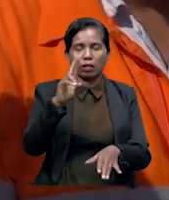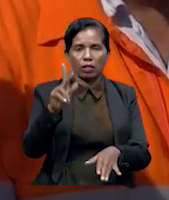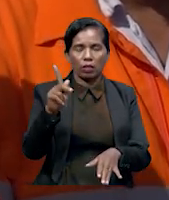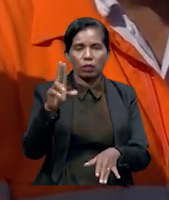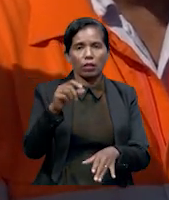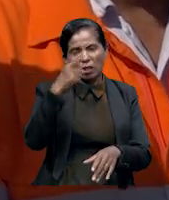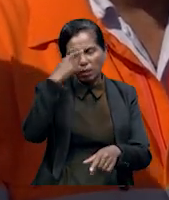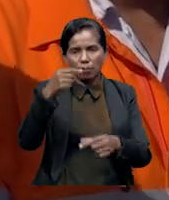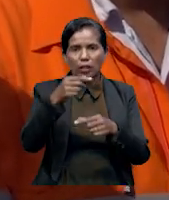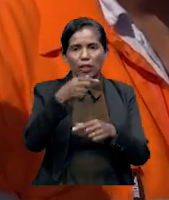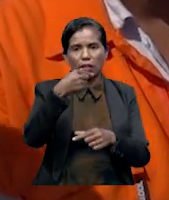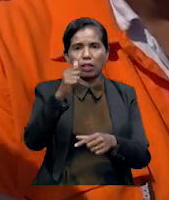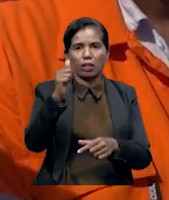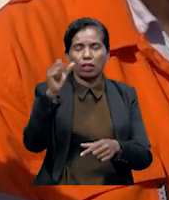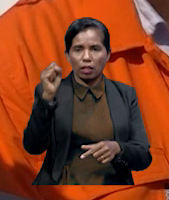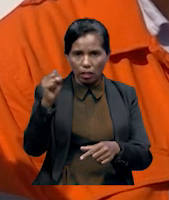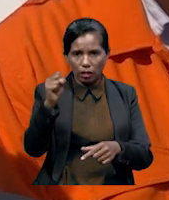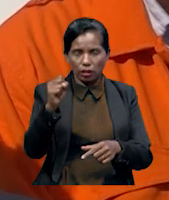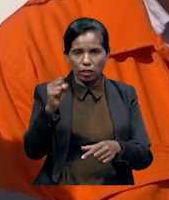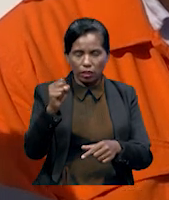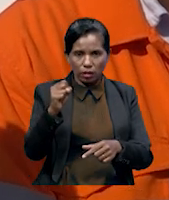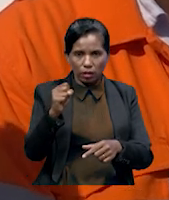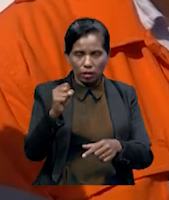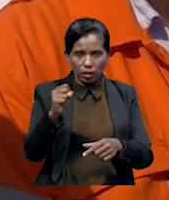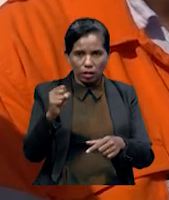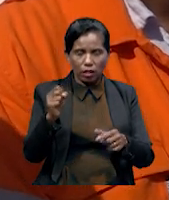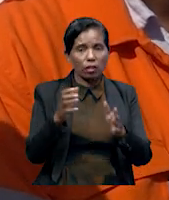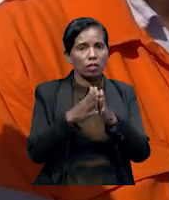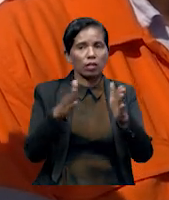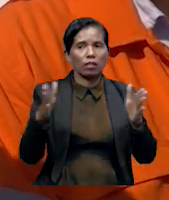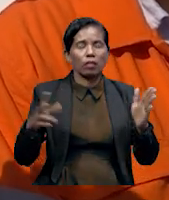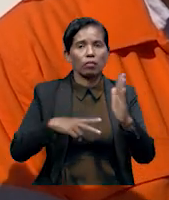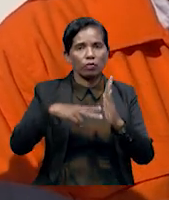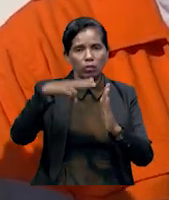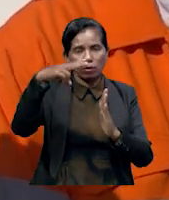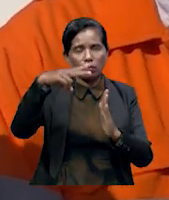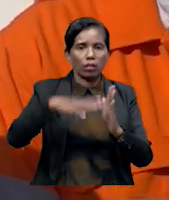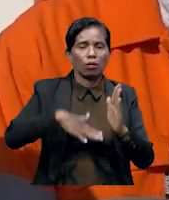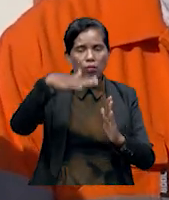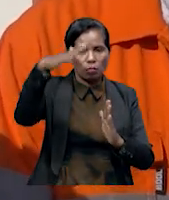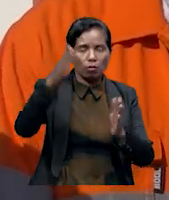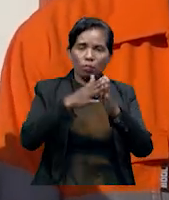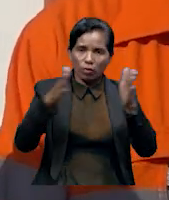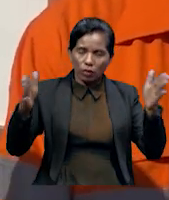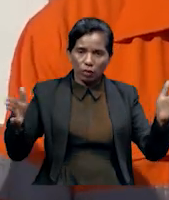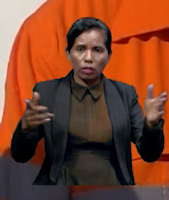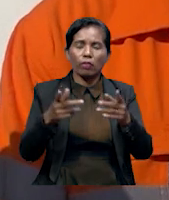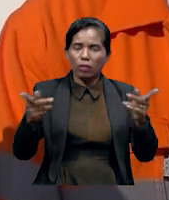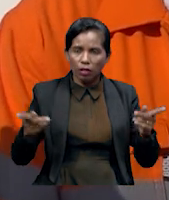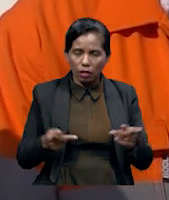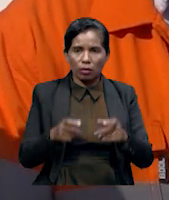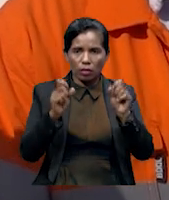gas, ne, ya, volume né bota deves né o volume em termos de fato bem e ocupa então tem